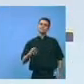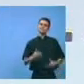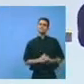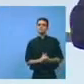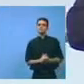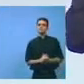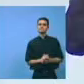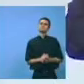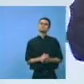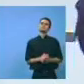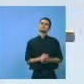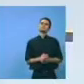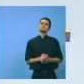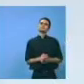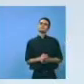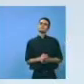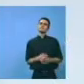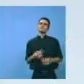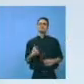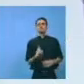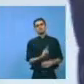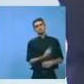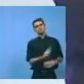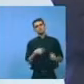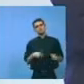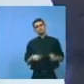eu queria que fosse também o ponto de partida das nossas súplicas.